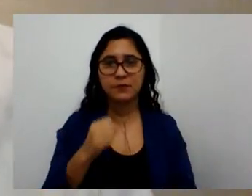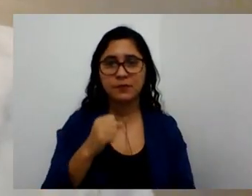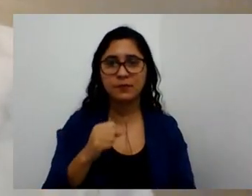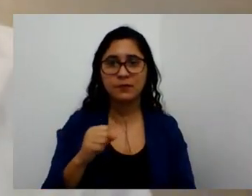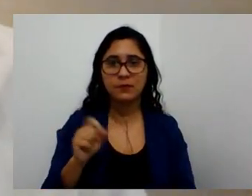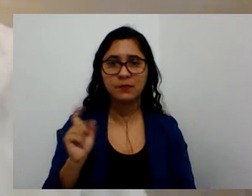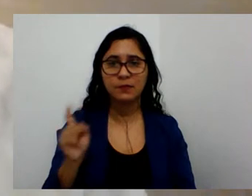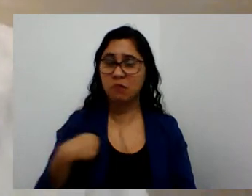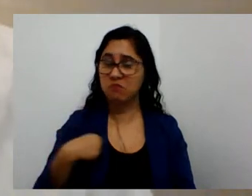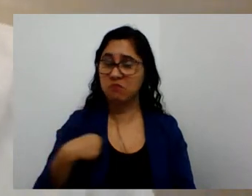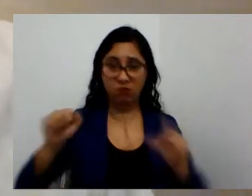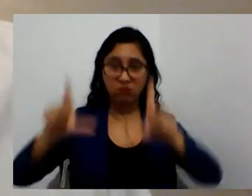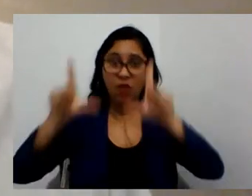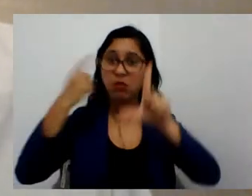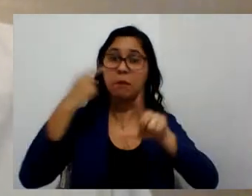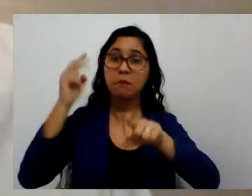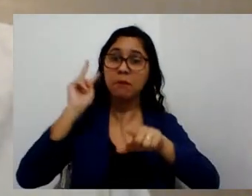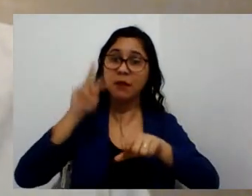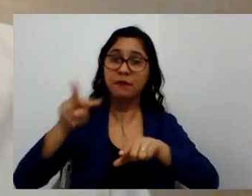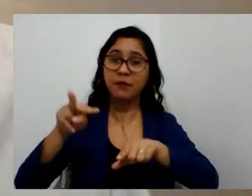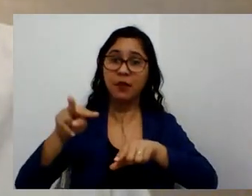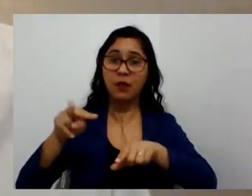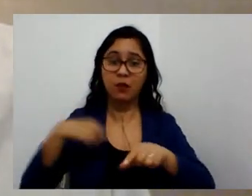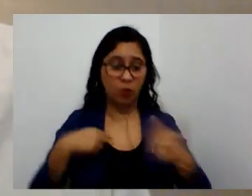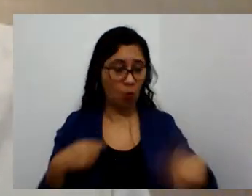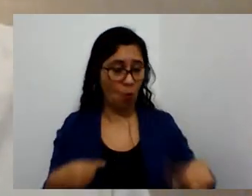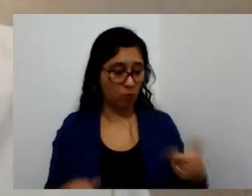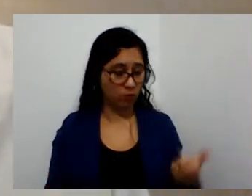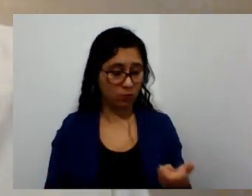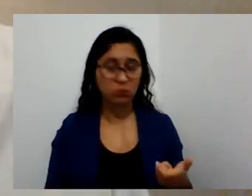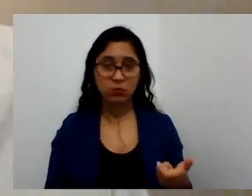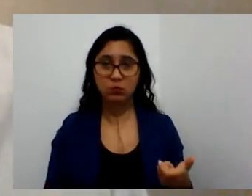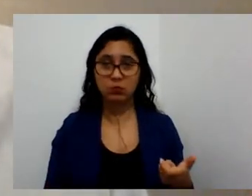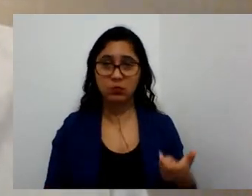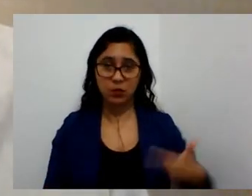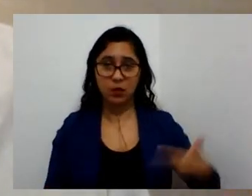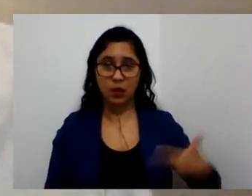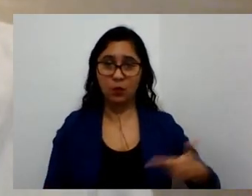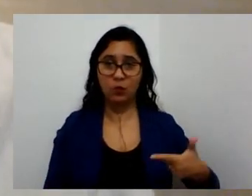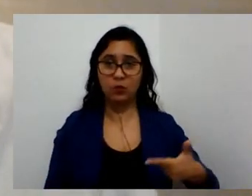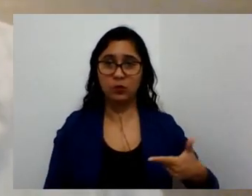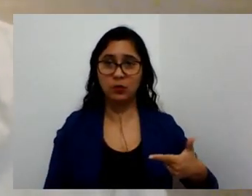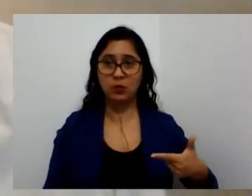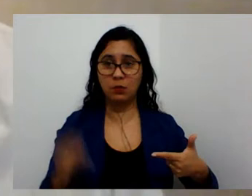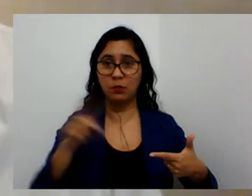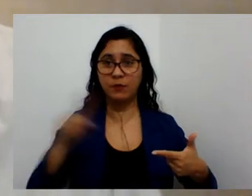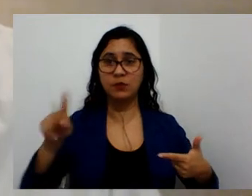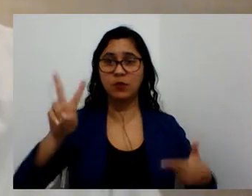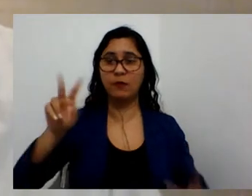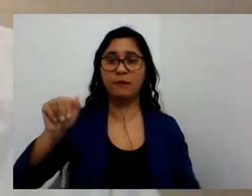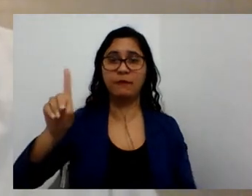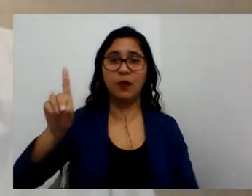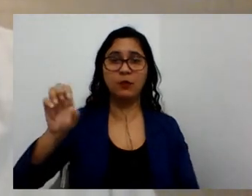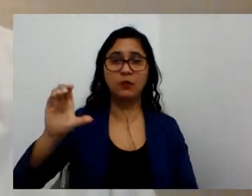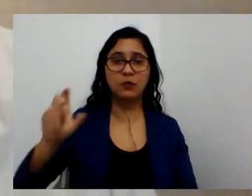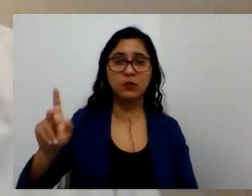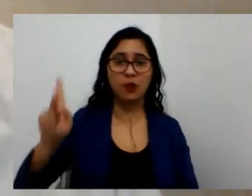na minha tela ele está rodando e eu tenho um outro secundário aqui. Eu não sei se o professor Valdeck